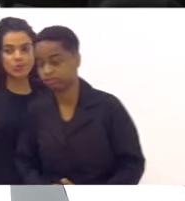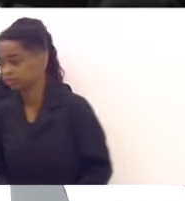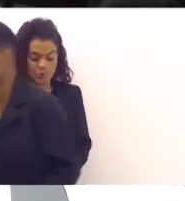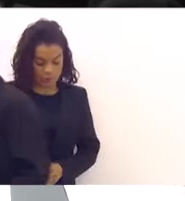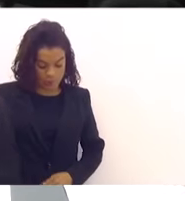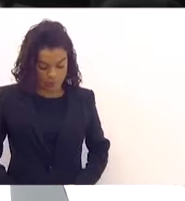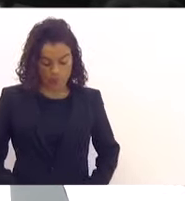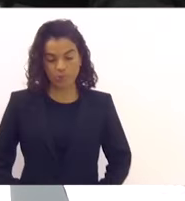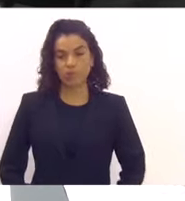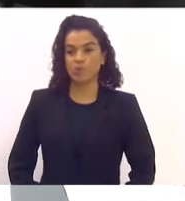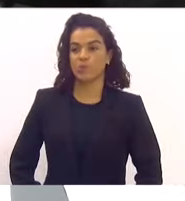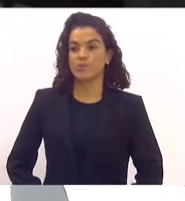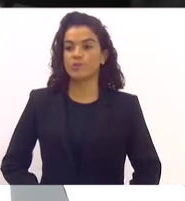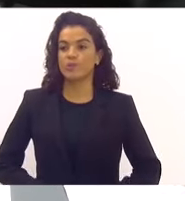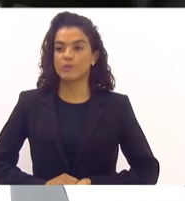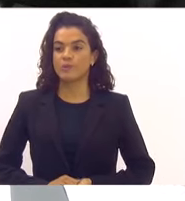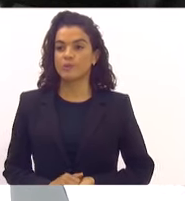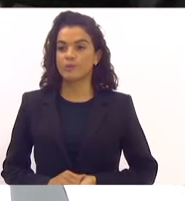não retirou,